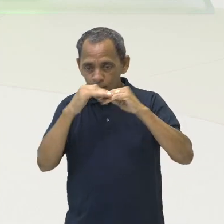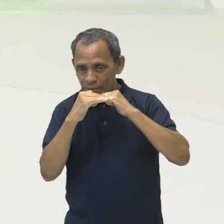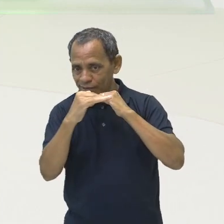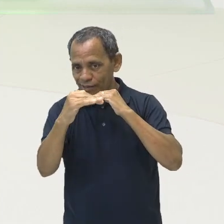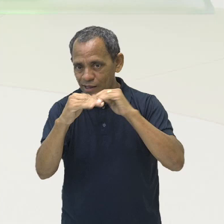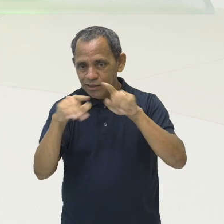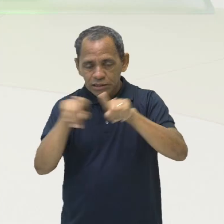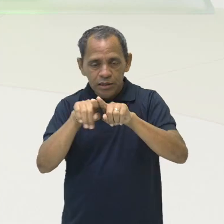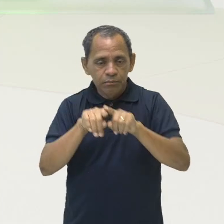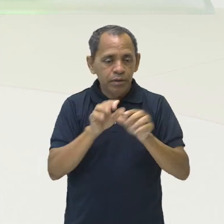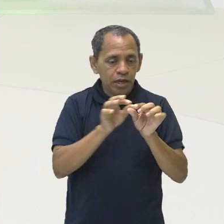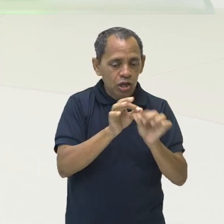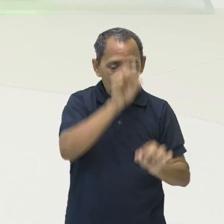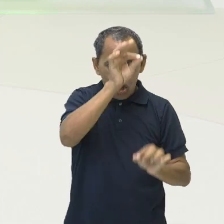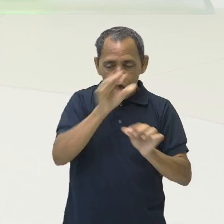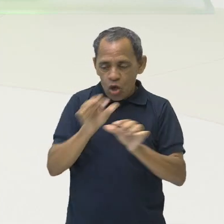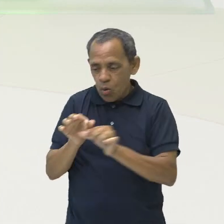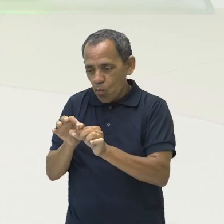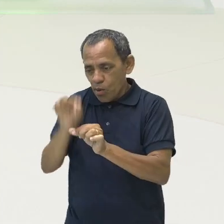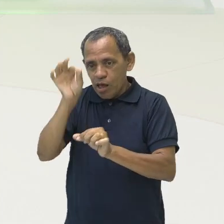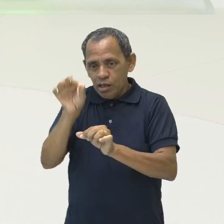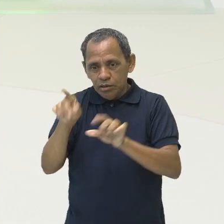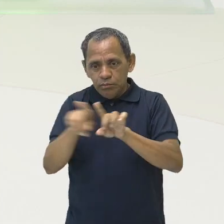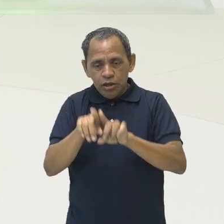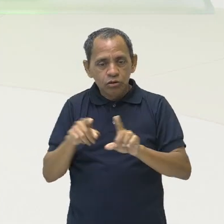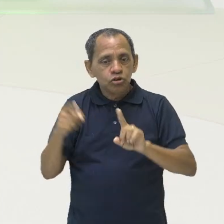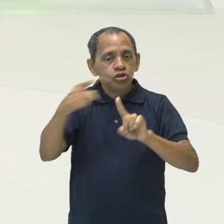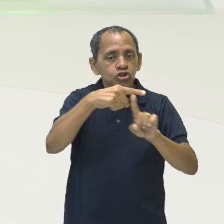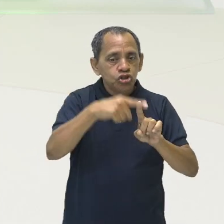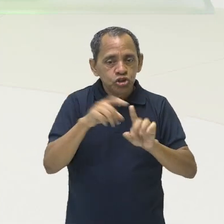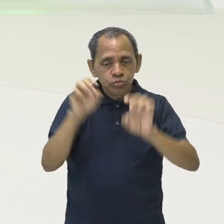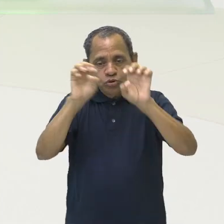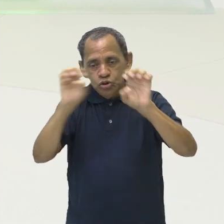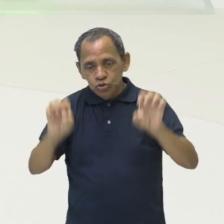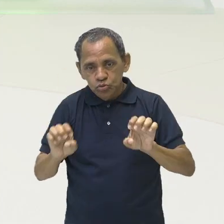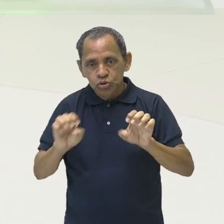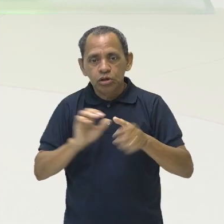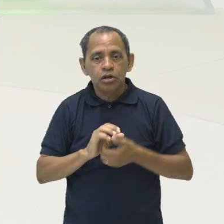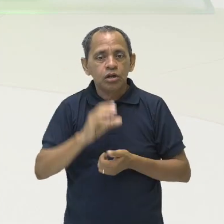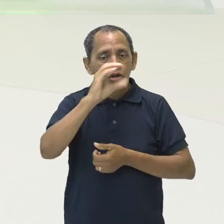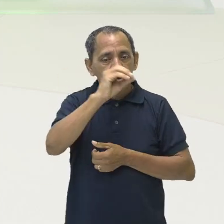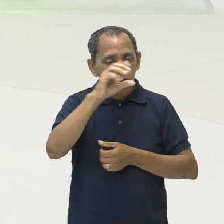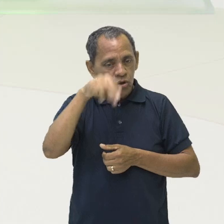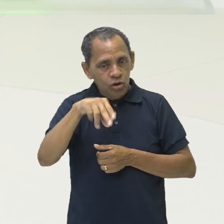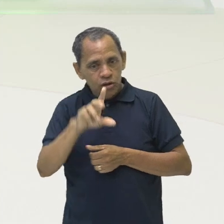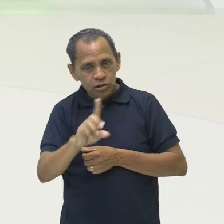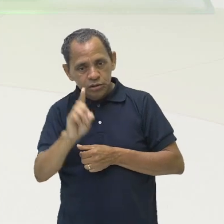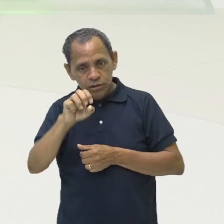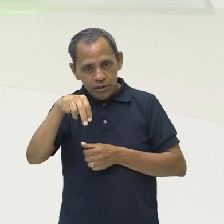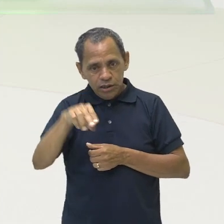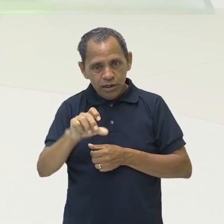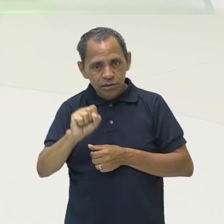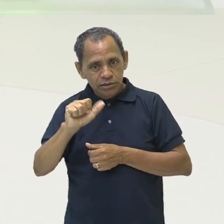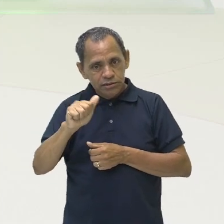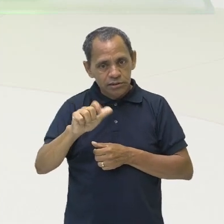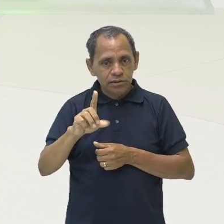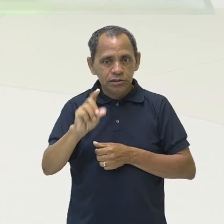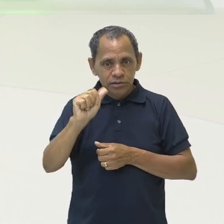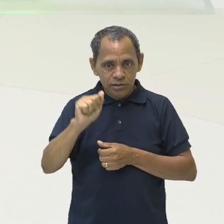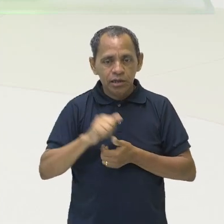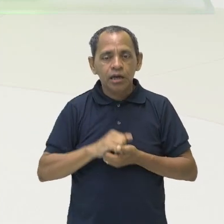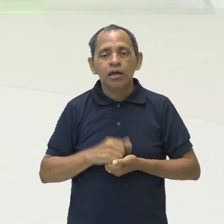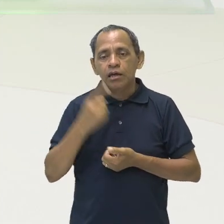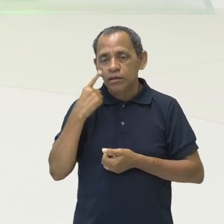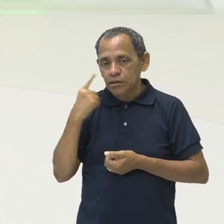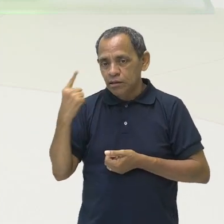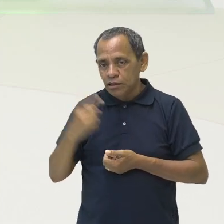Então, aqui na cadeia fechada também, ó, fórmula estrutural condensada e a fórmula em bastão. Então, esse quadradinho, lá